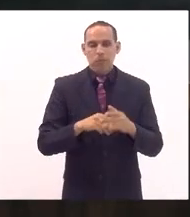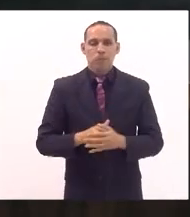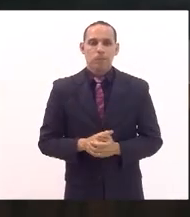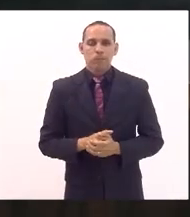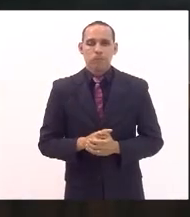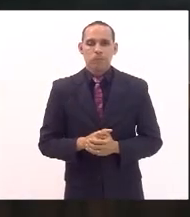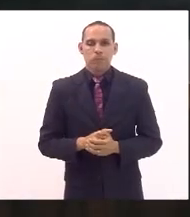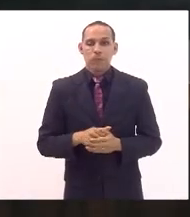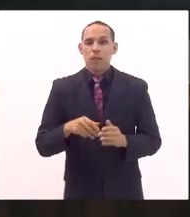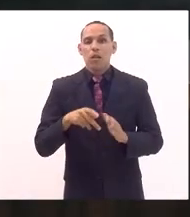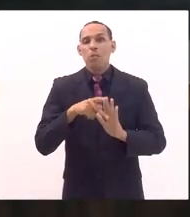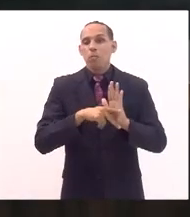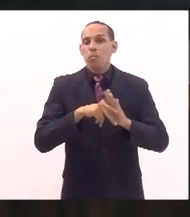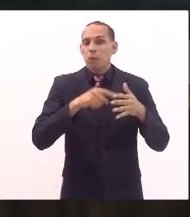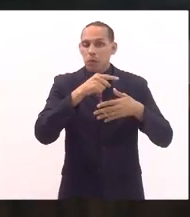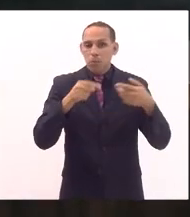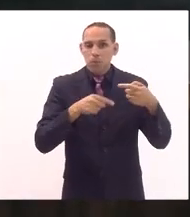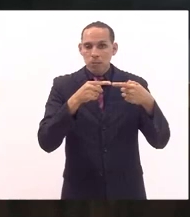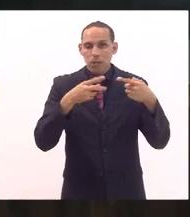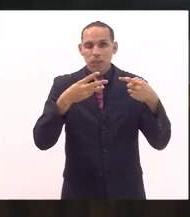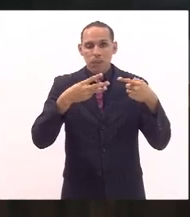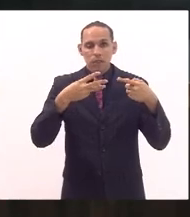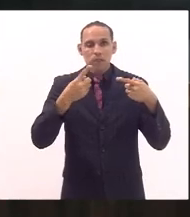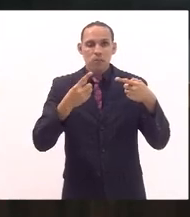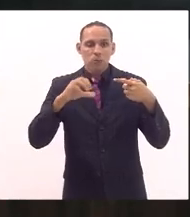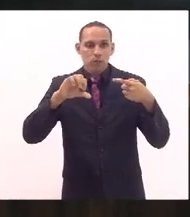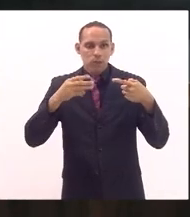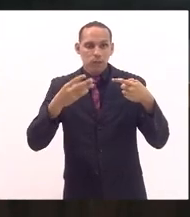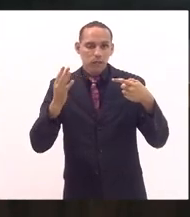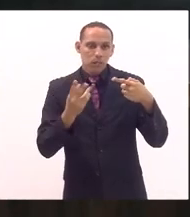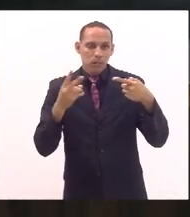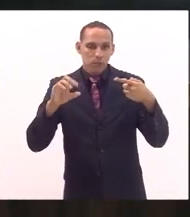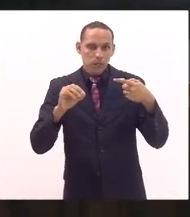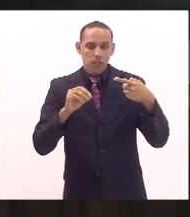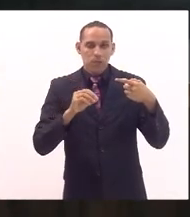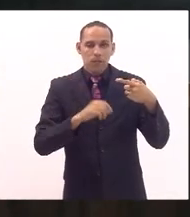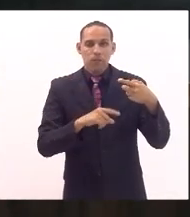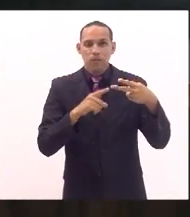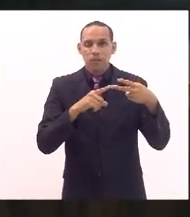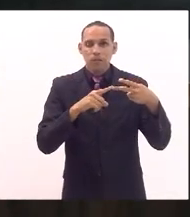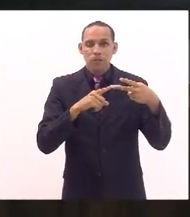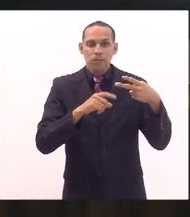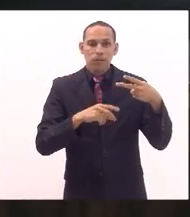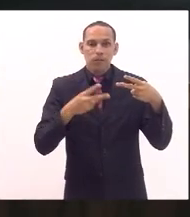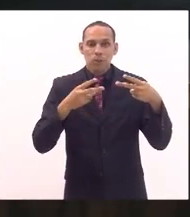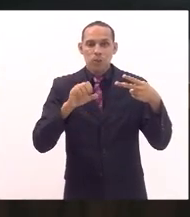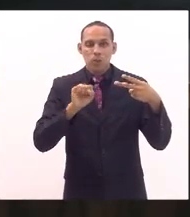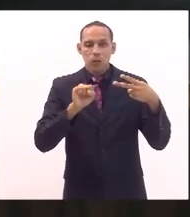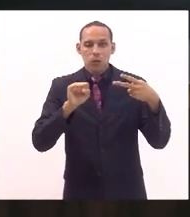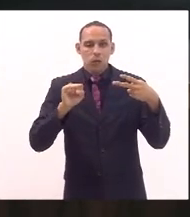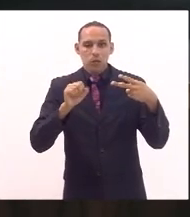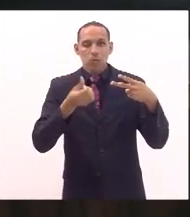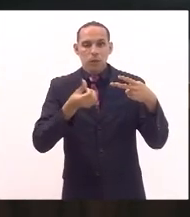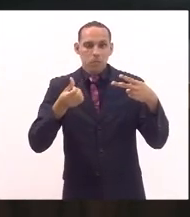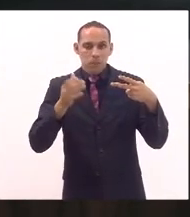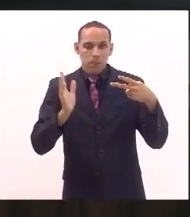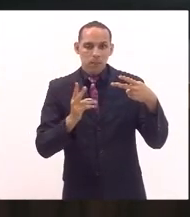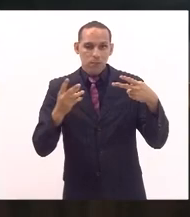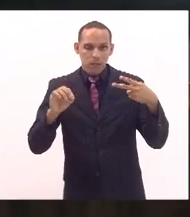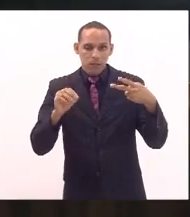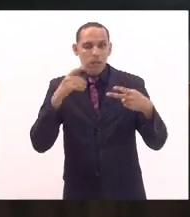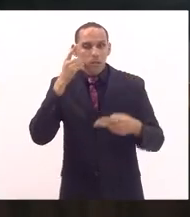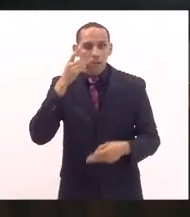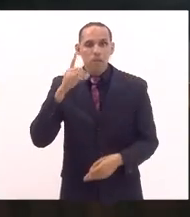o seguinte projetos projeto de lei 3193 de 22 866 de 20